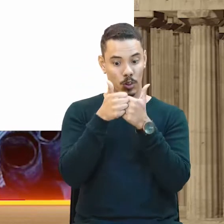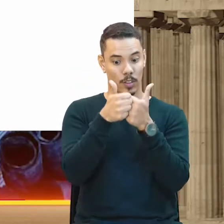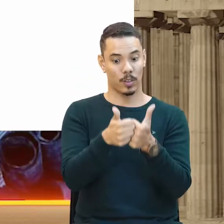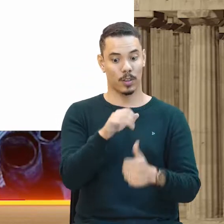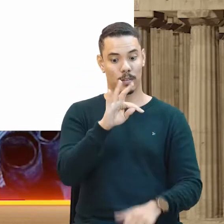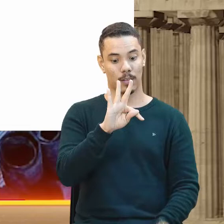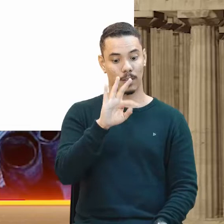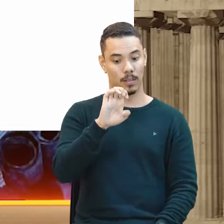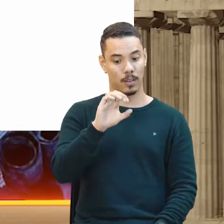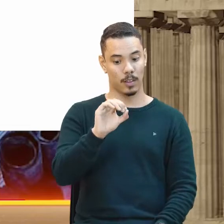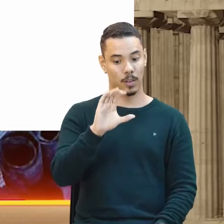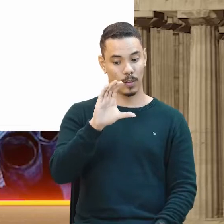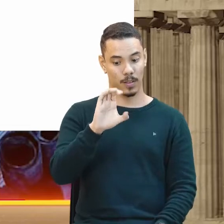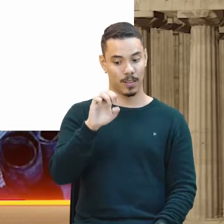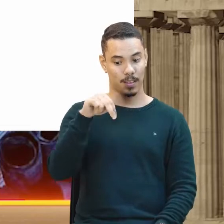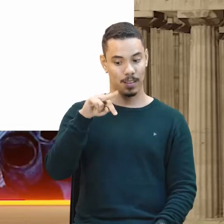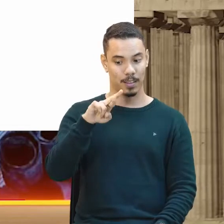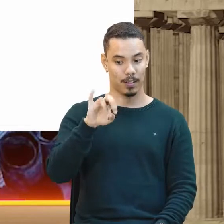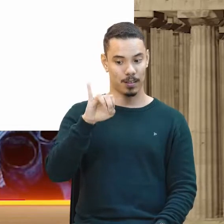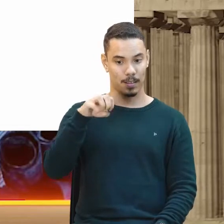filosófica, científica e